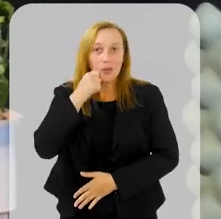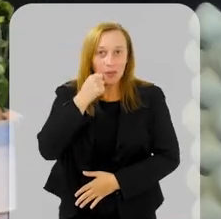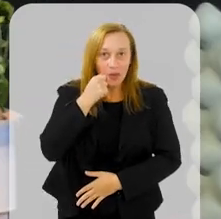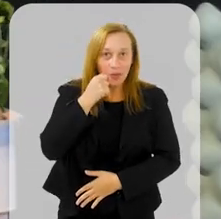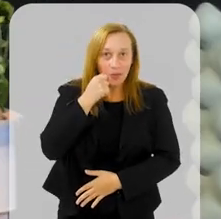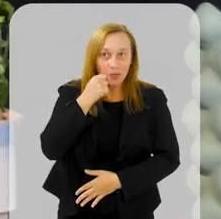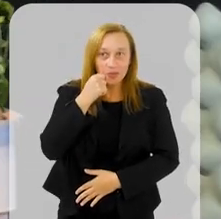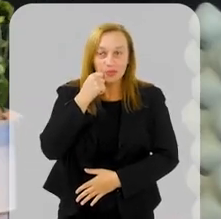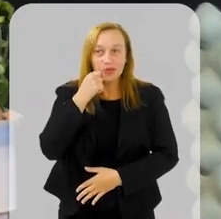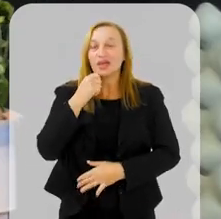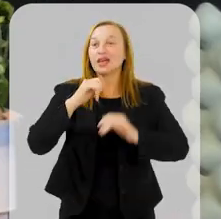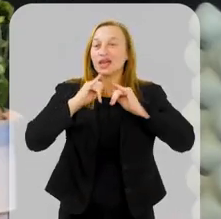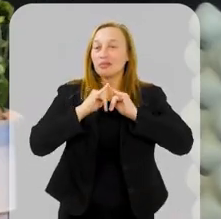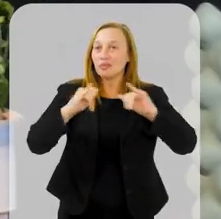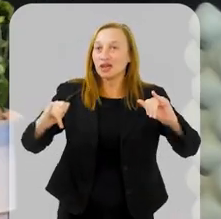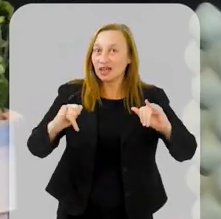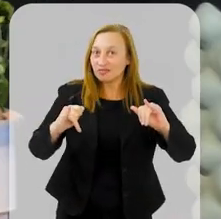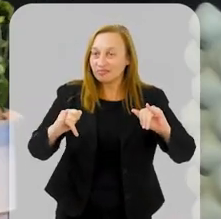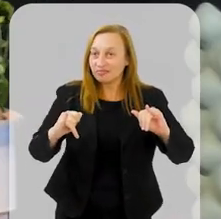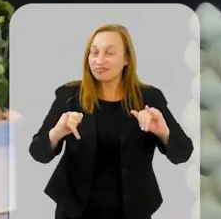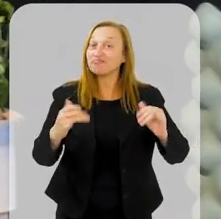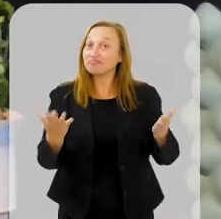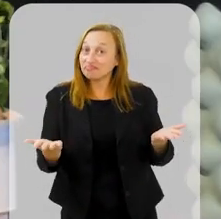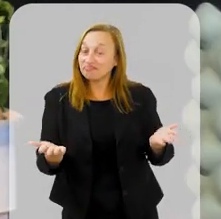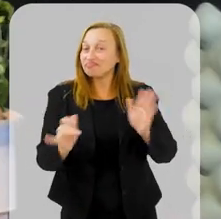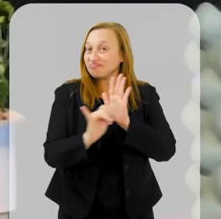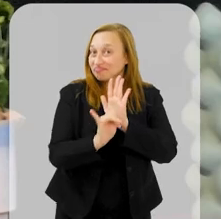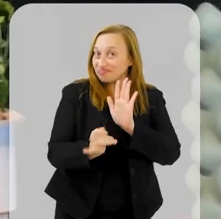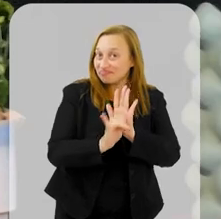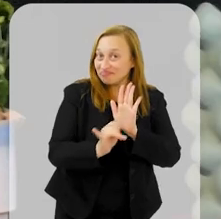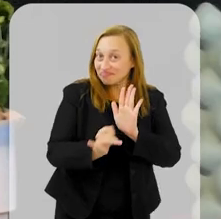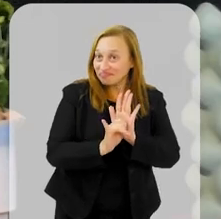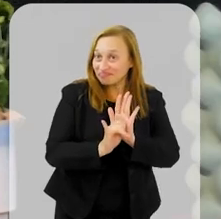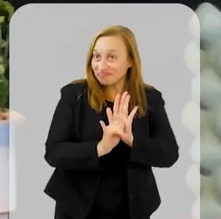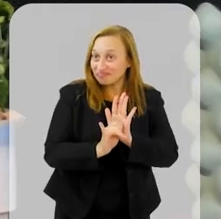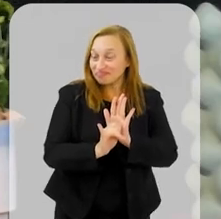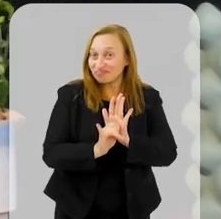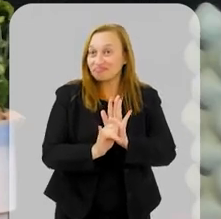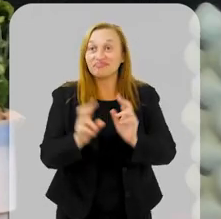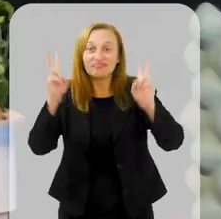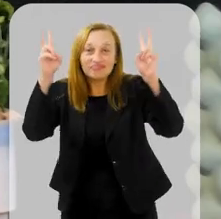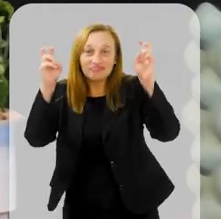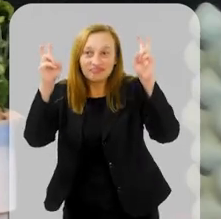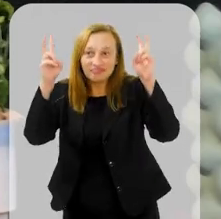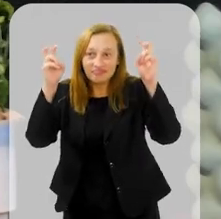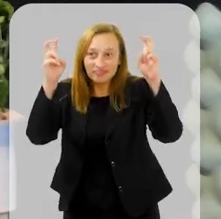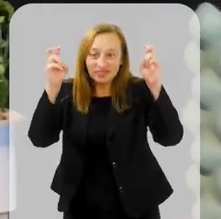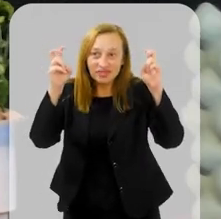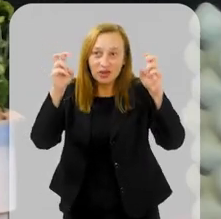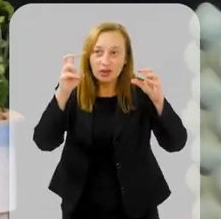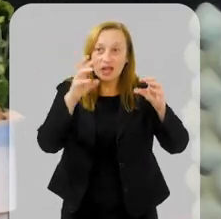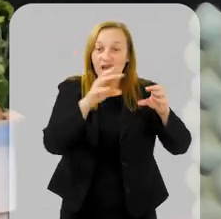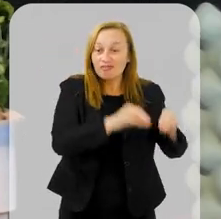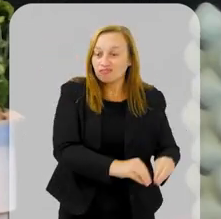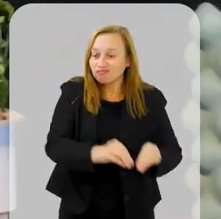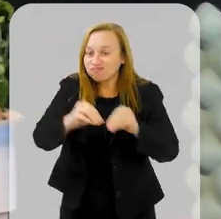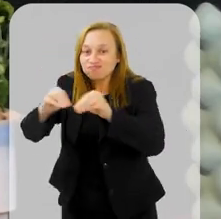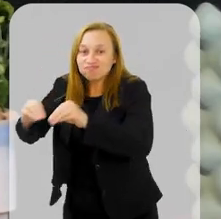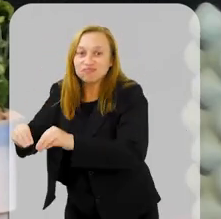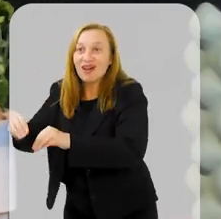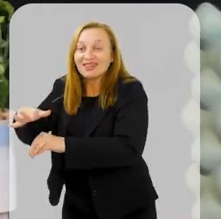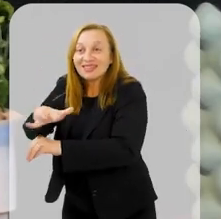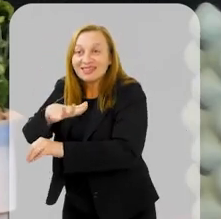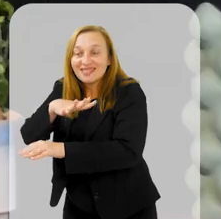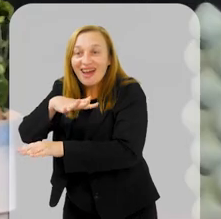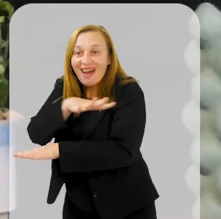prefeito Eduardo Paes, que publicaria e fez a publicação no Diário Oficial a respeito da